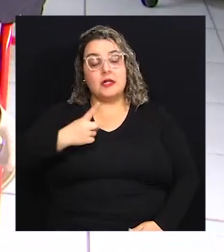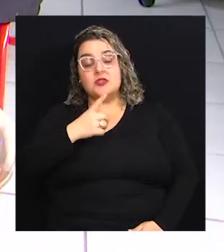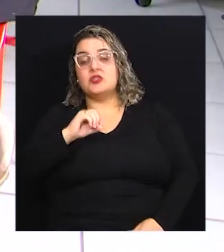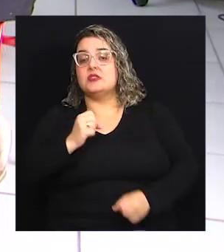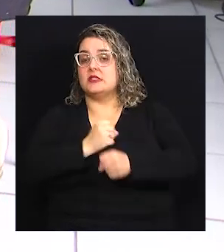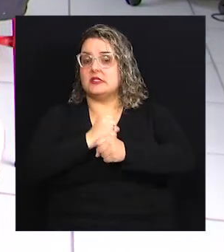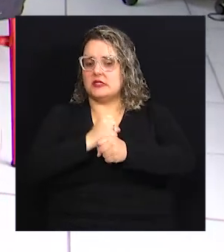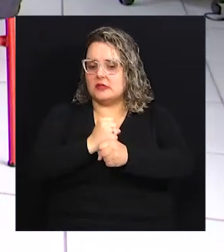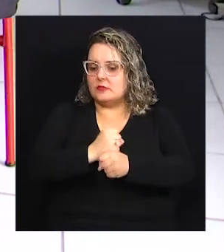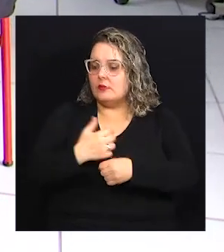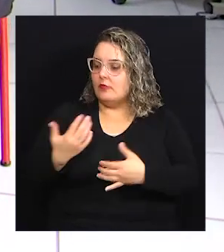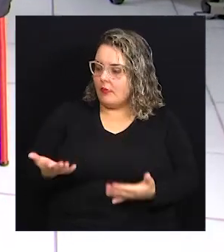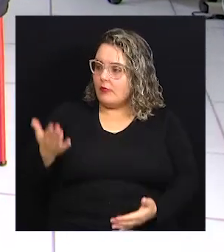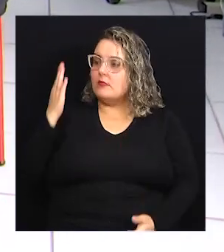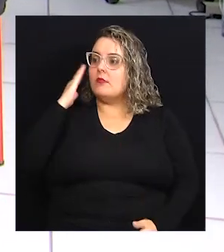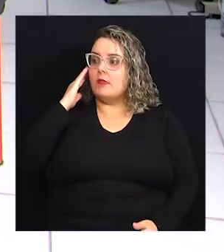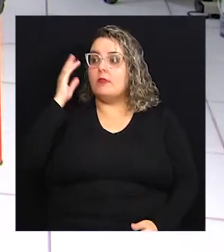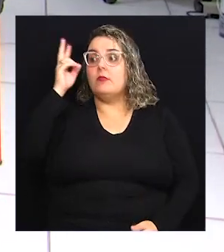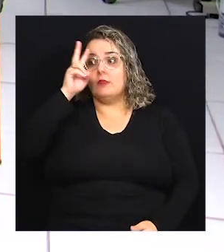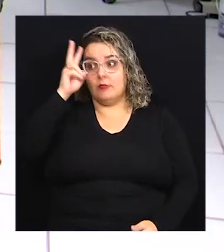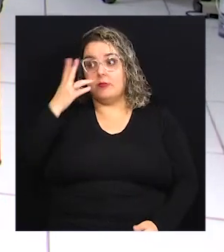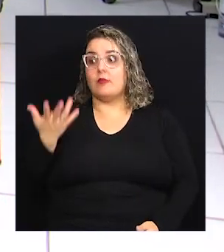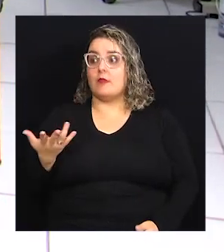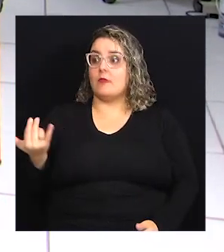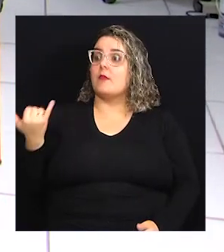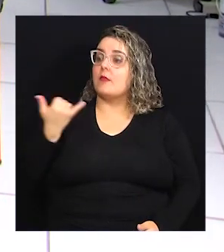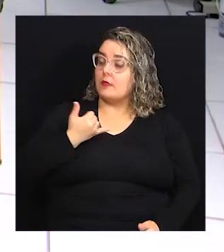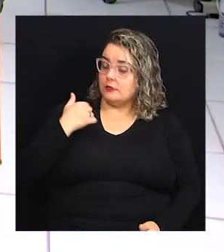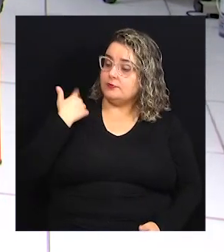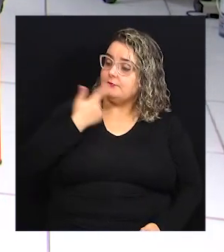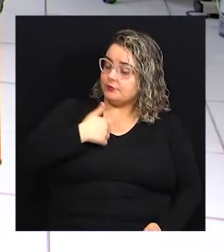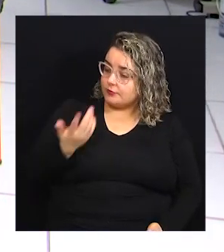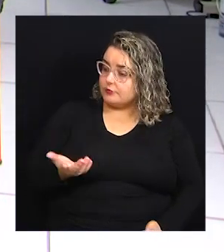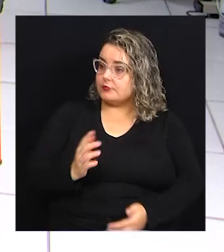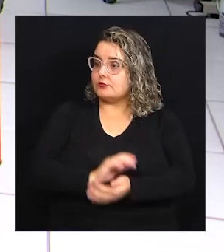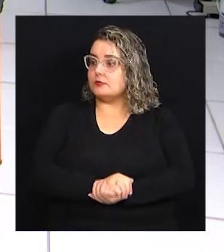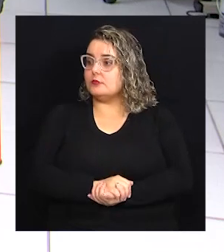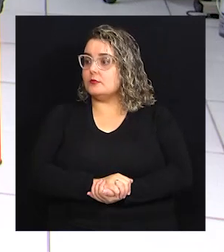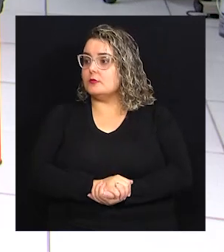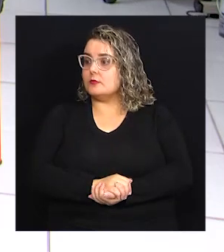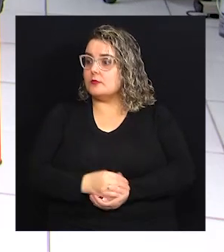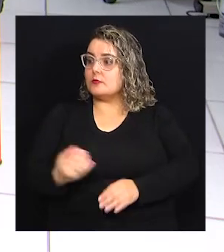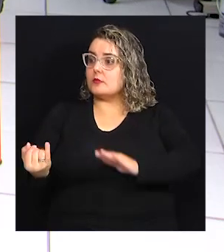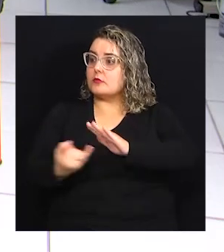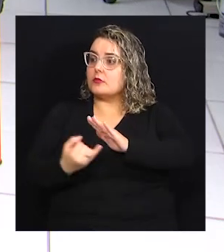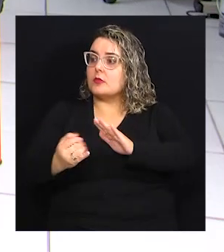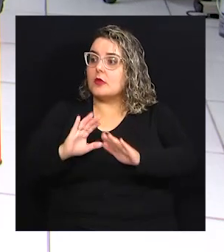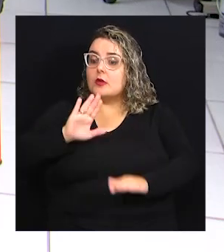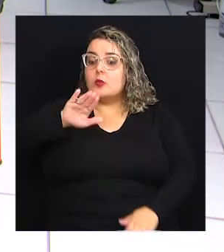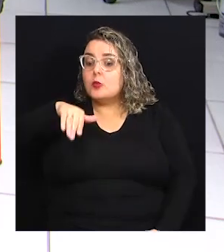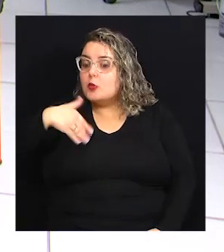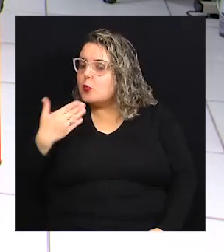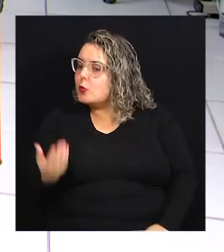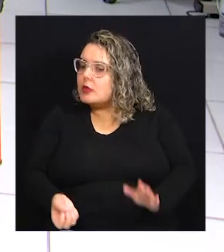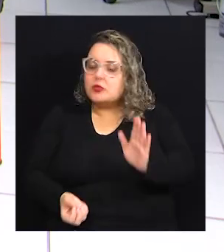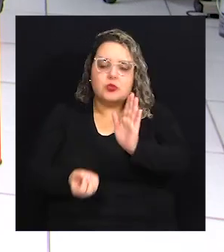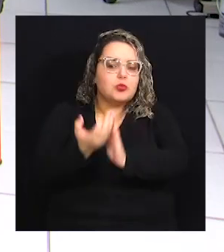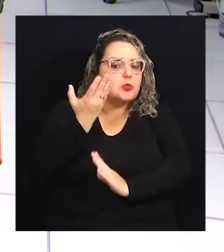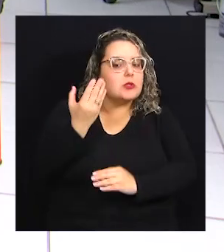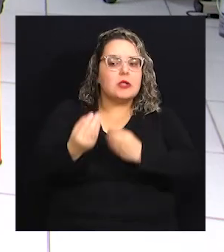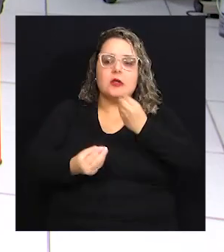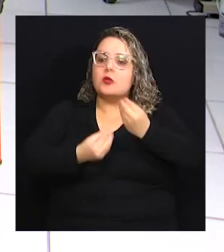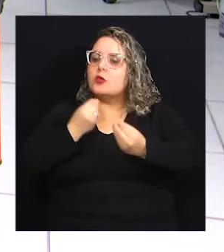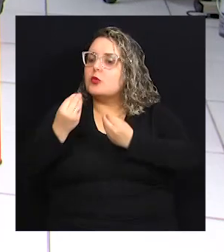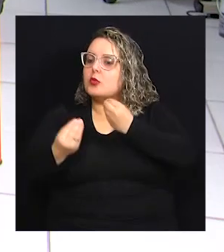10 anos, você sabe contar a história daqui para a gente. A instituição nasceu quando?